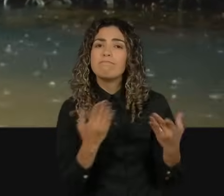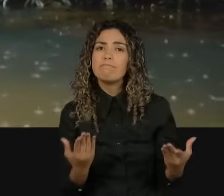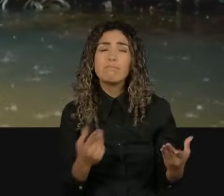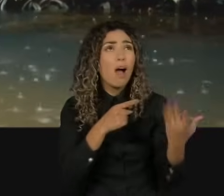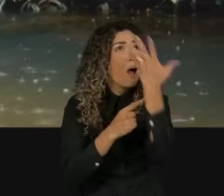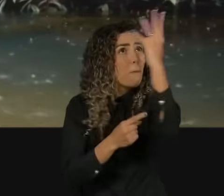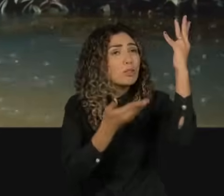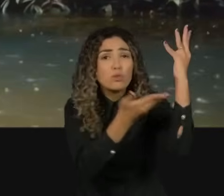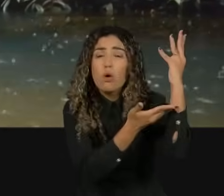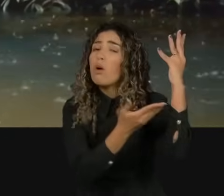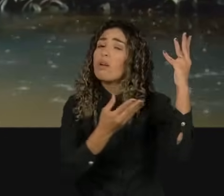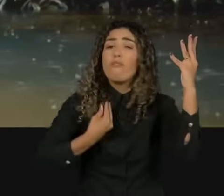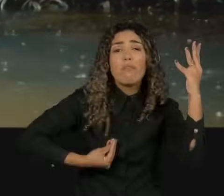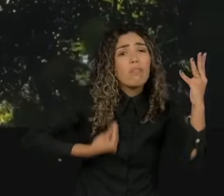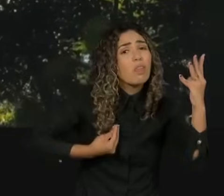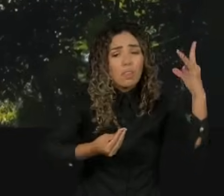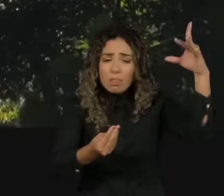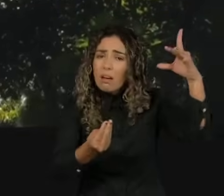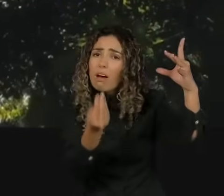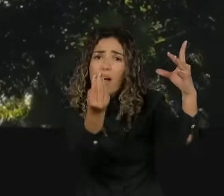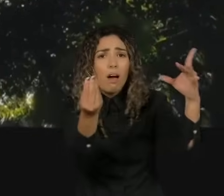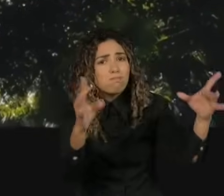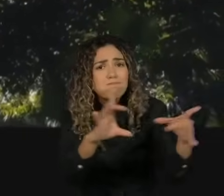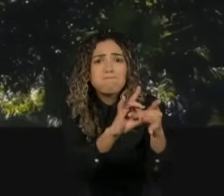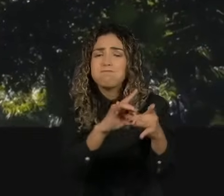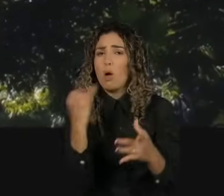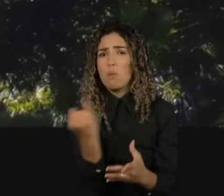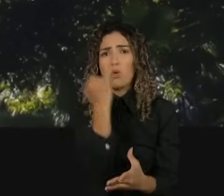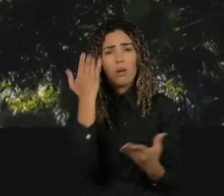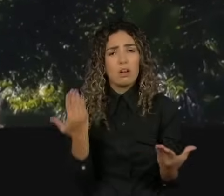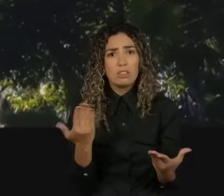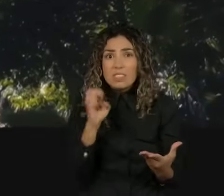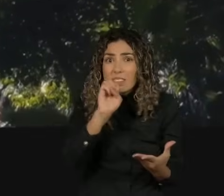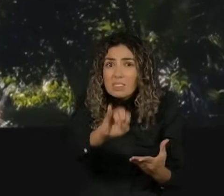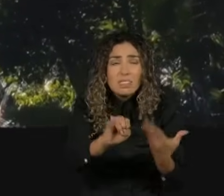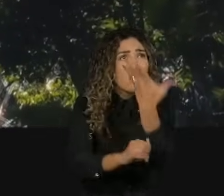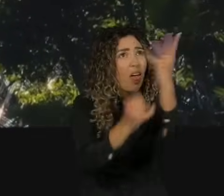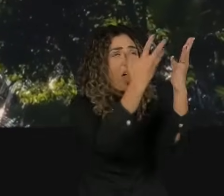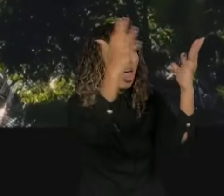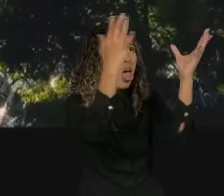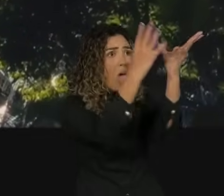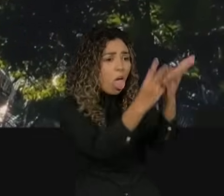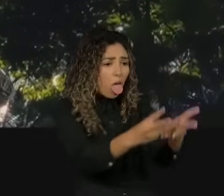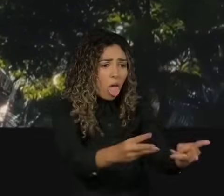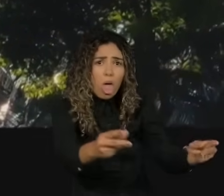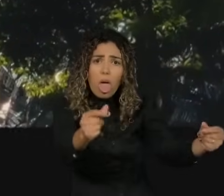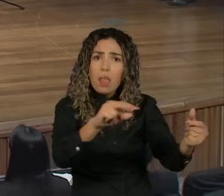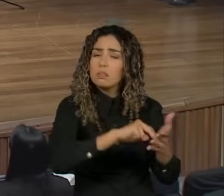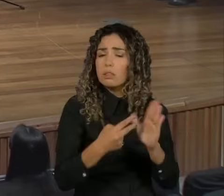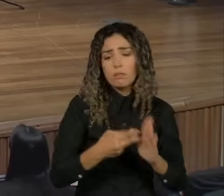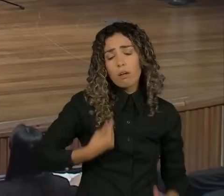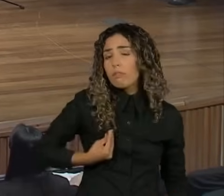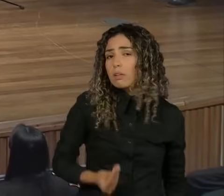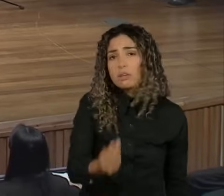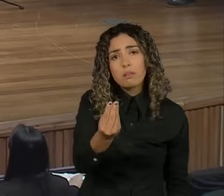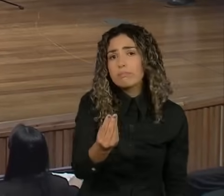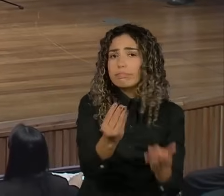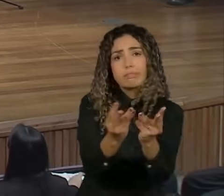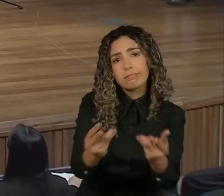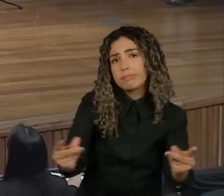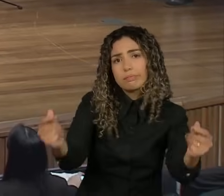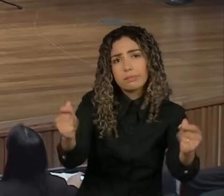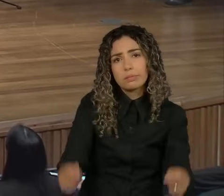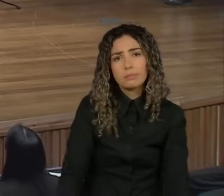que a gente vem vivendo da crise climática. Perder a Amazônia significa condenar o nosso futuro.